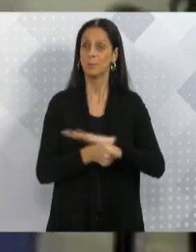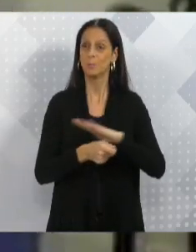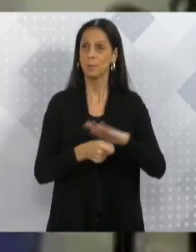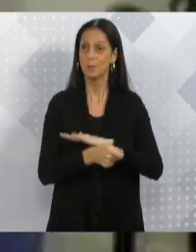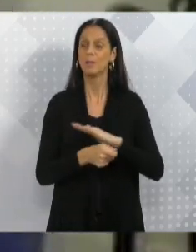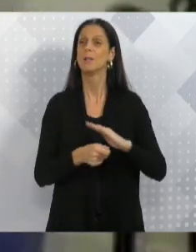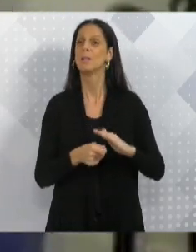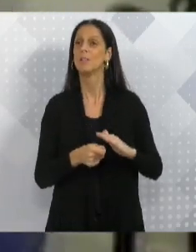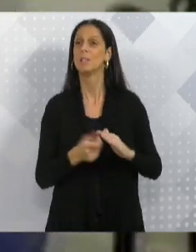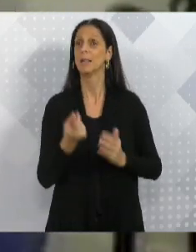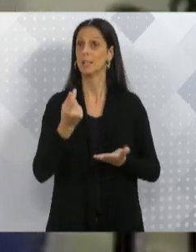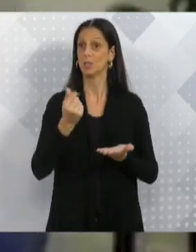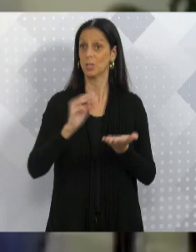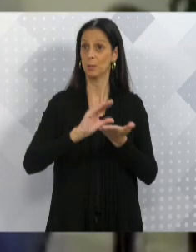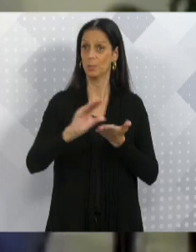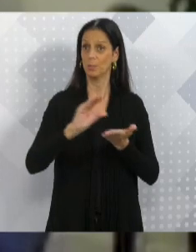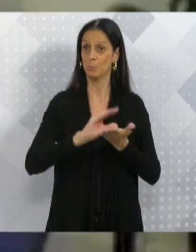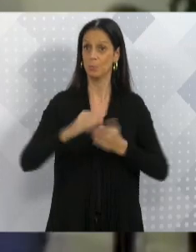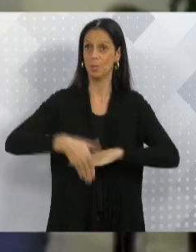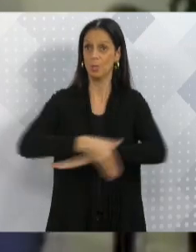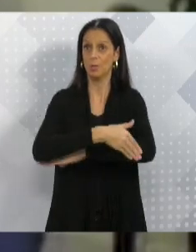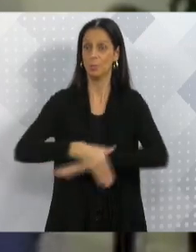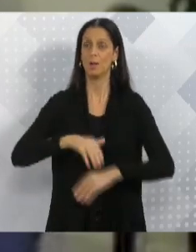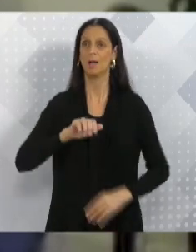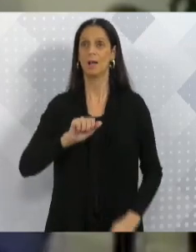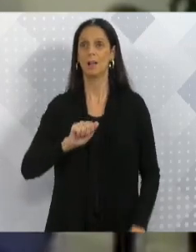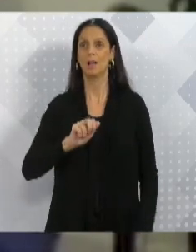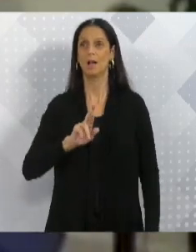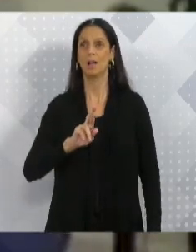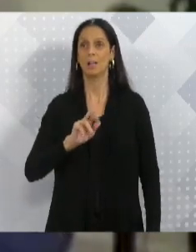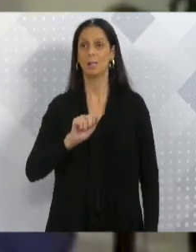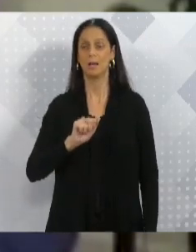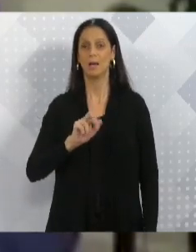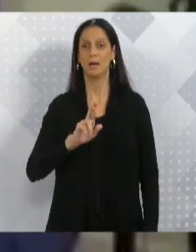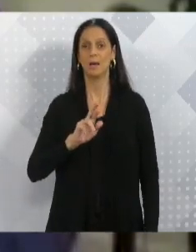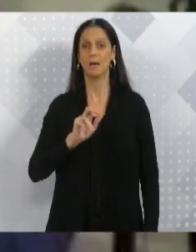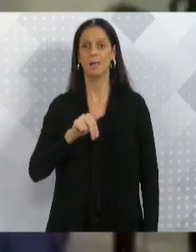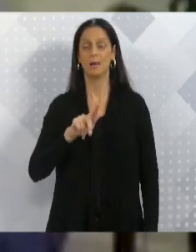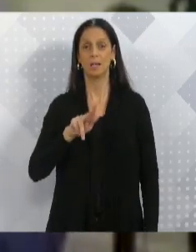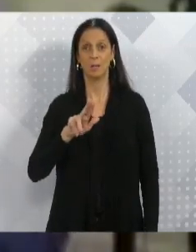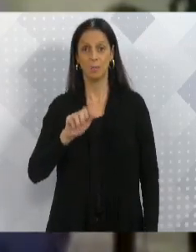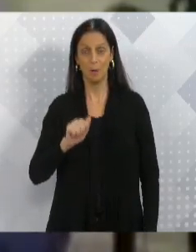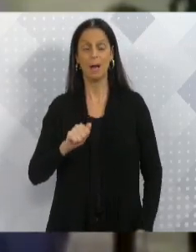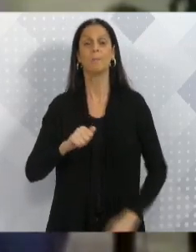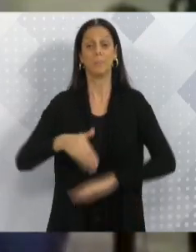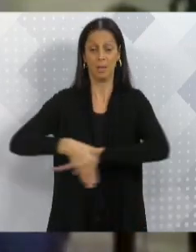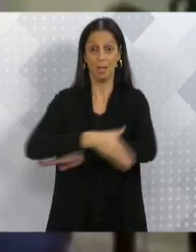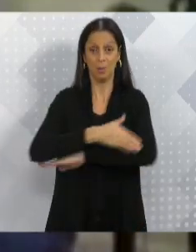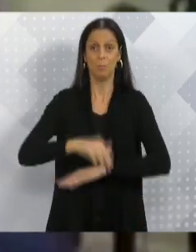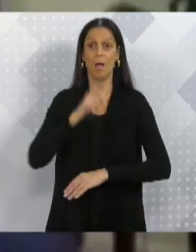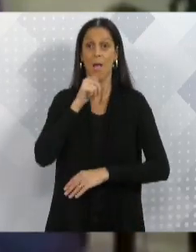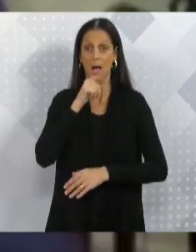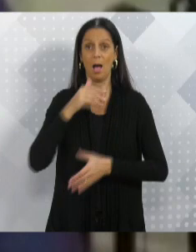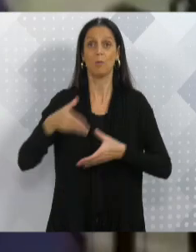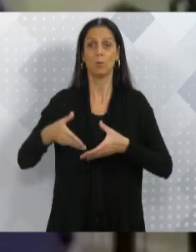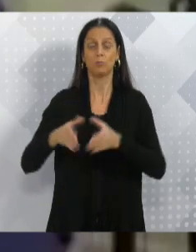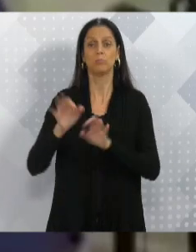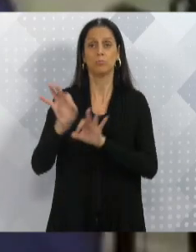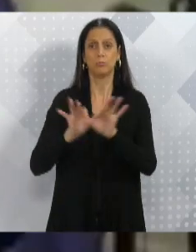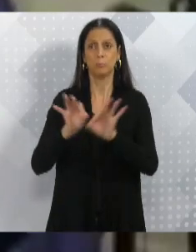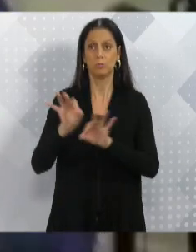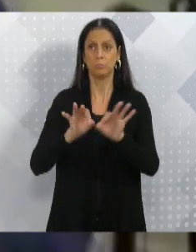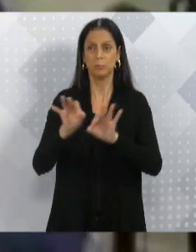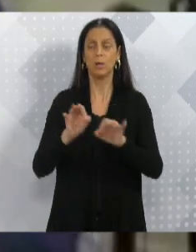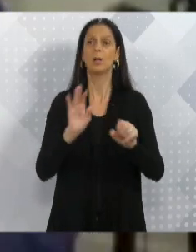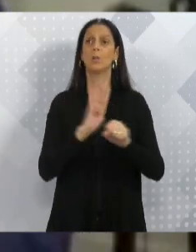então, recursos para a rua Araranguá, pavimentação da rua Araranguá, macrodrenagem também, 5 milhões de reais, essa rua fica no